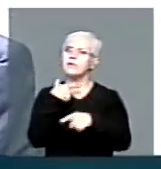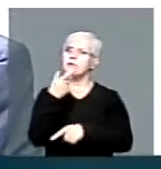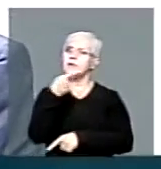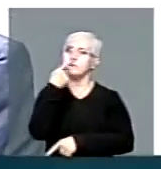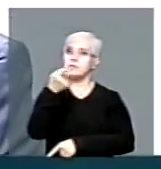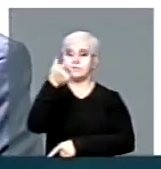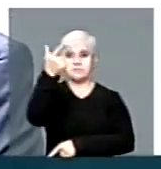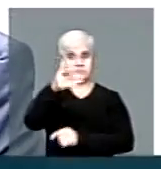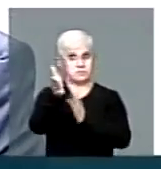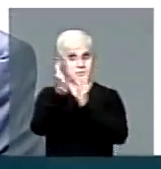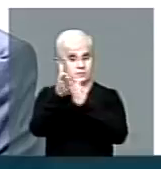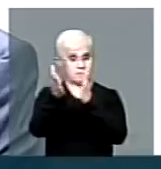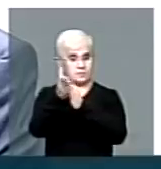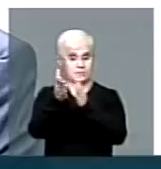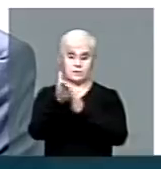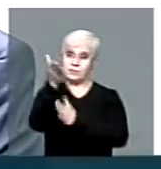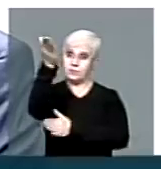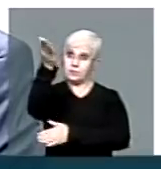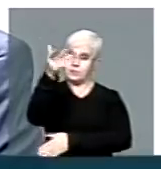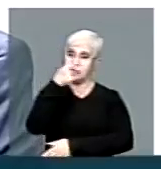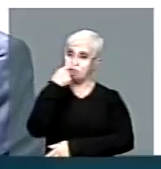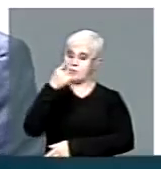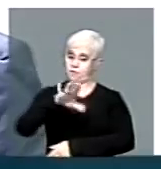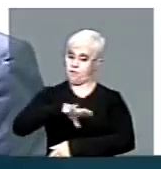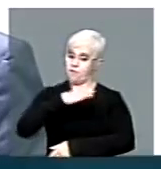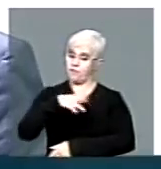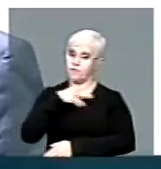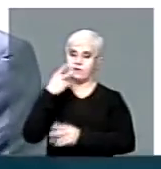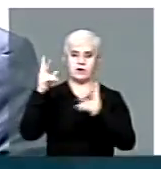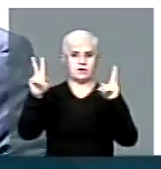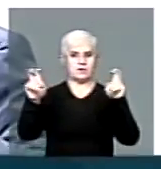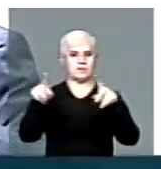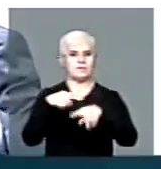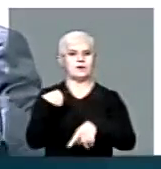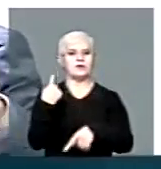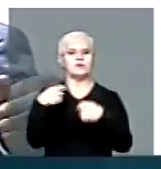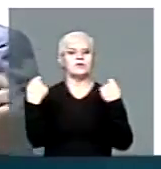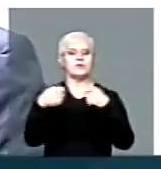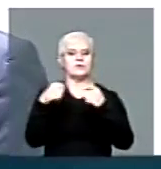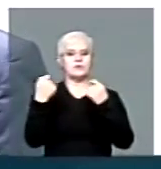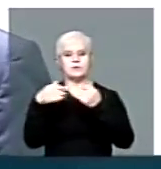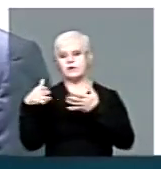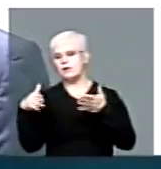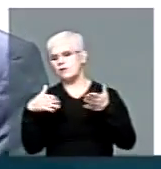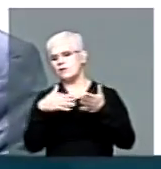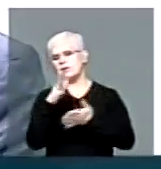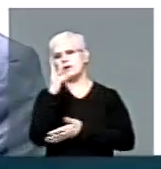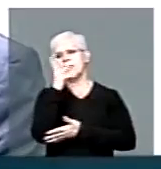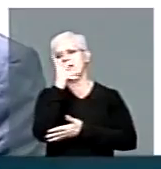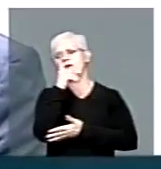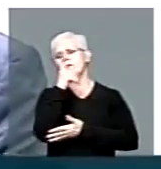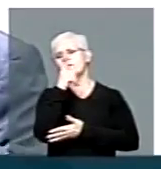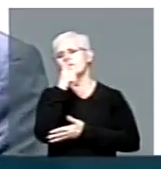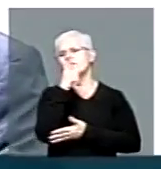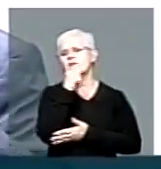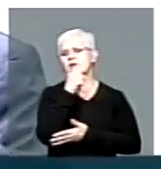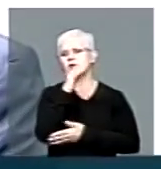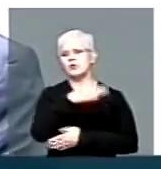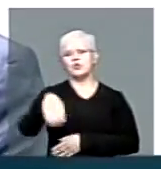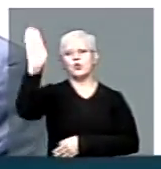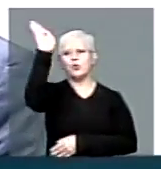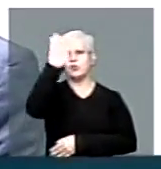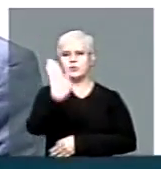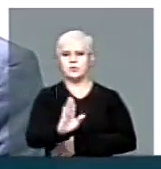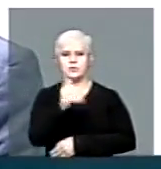uma vez parabenizá-la pela coragem de denunciar isso. Mas nós precisamos realmente um caminho muito longo para esse país se tornar um